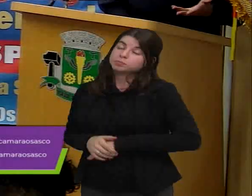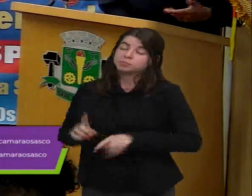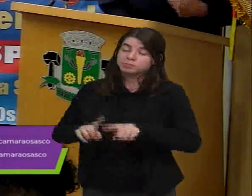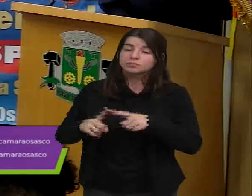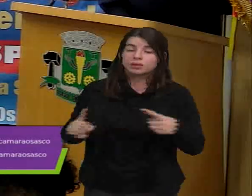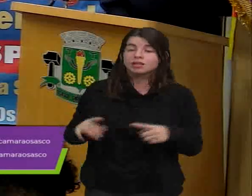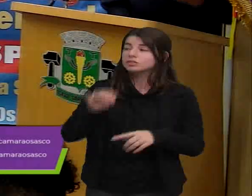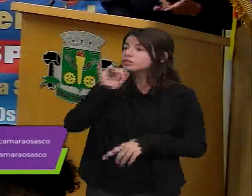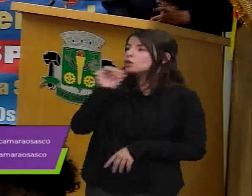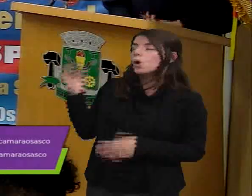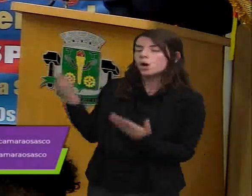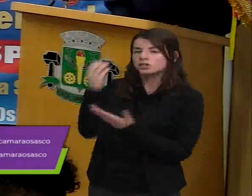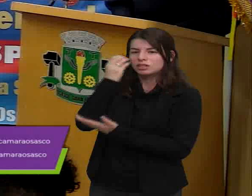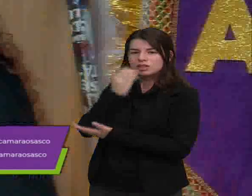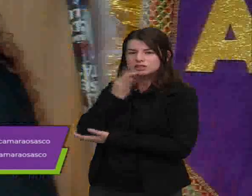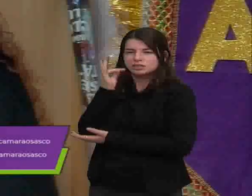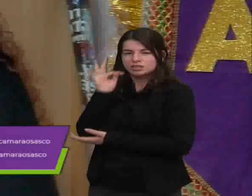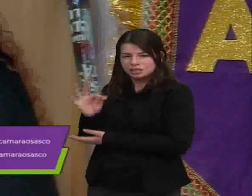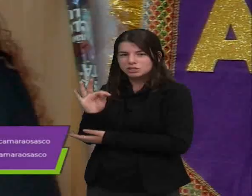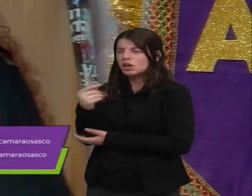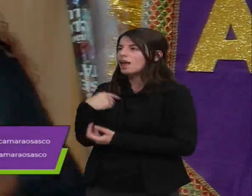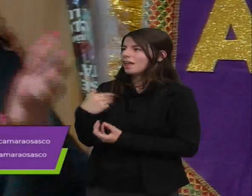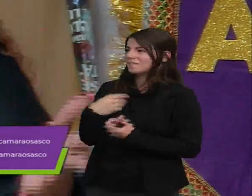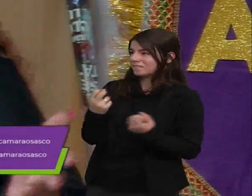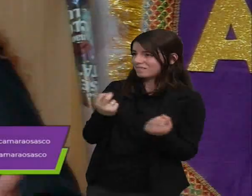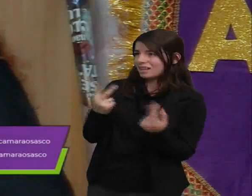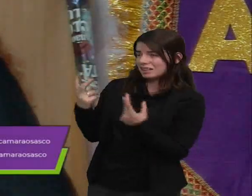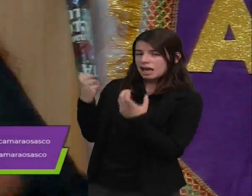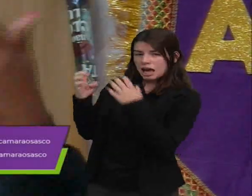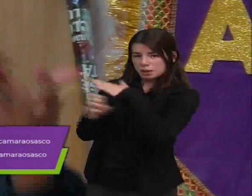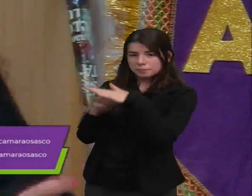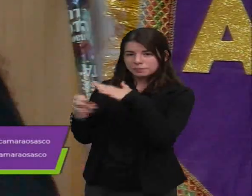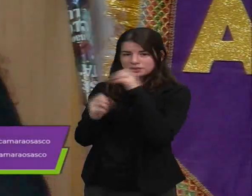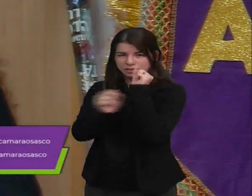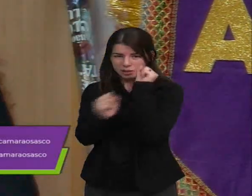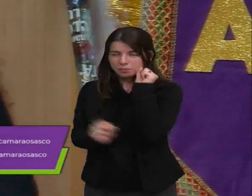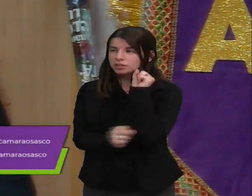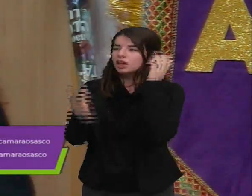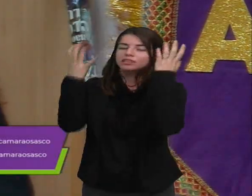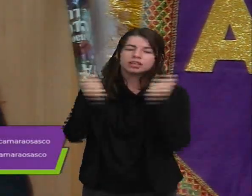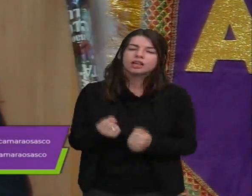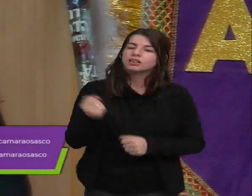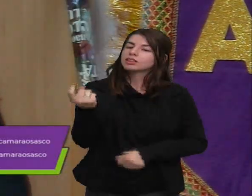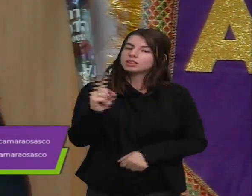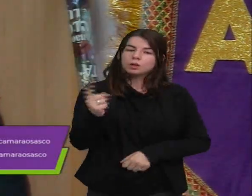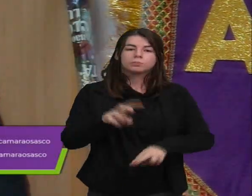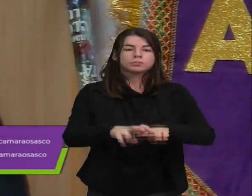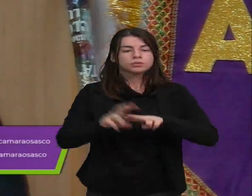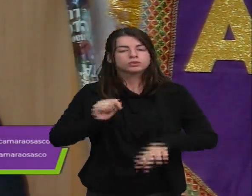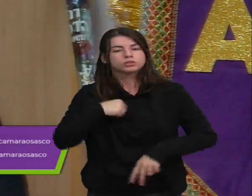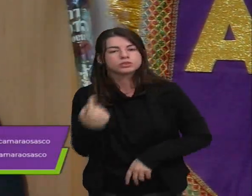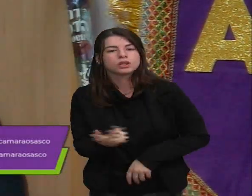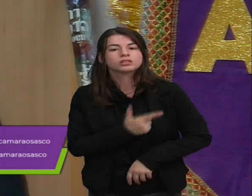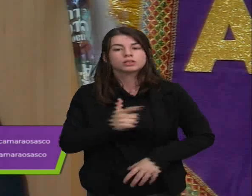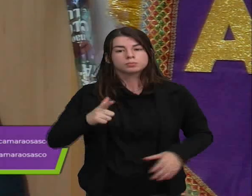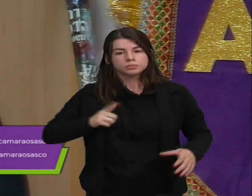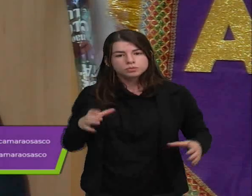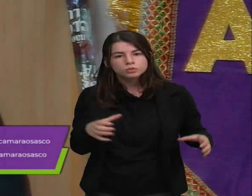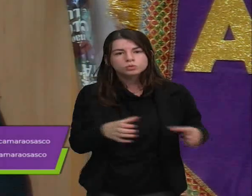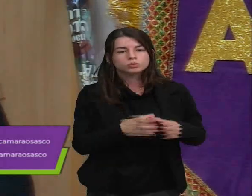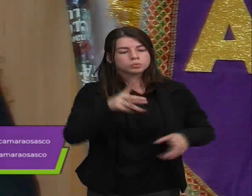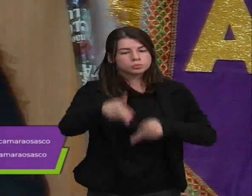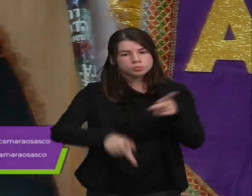luta que a gente não vai entregar essa empresa de mão beijada por isso nós estamos aqui com a sociedade civil organizada com os movimentos